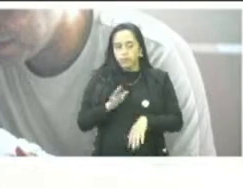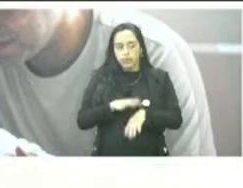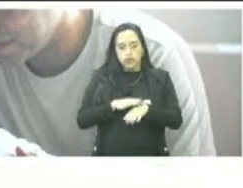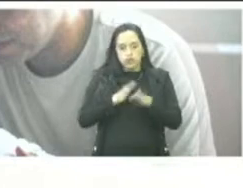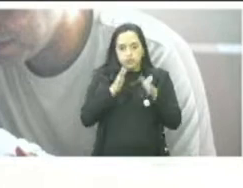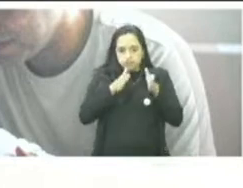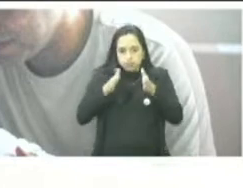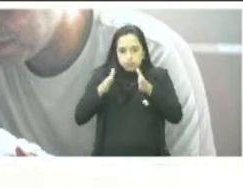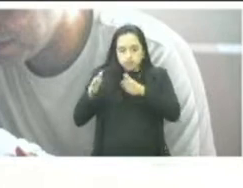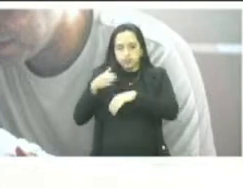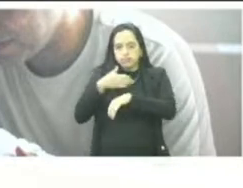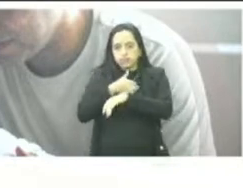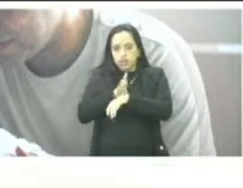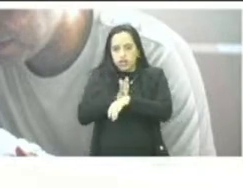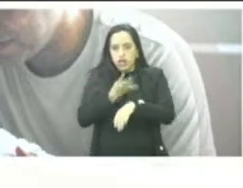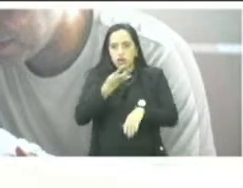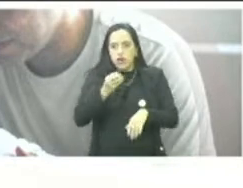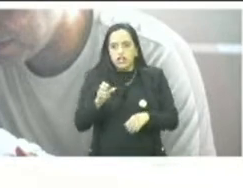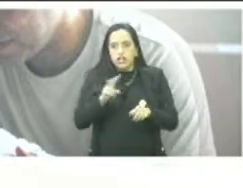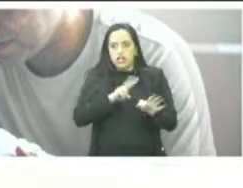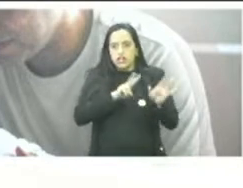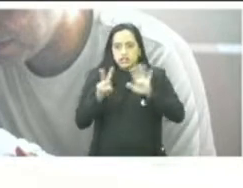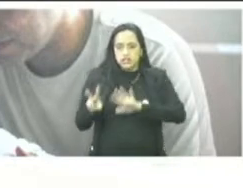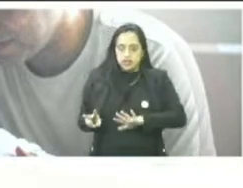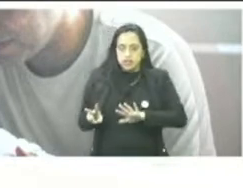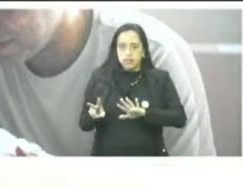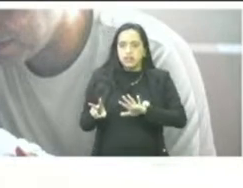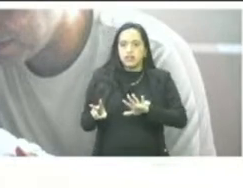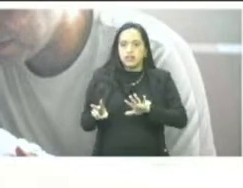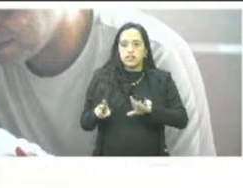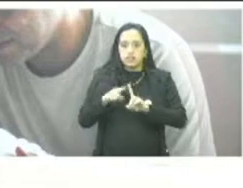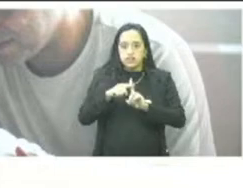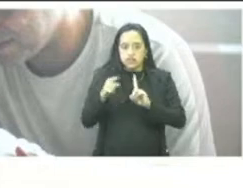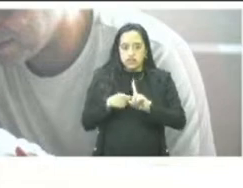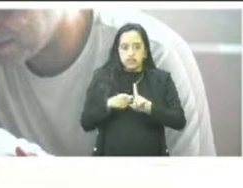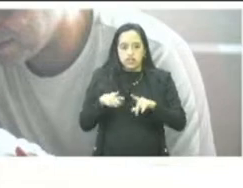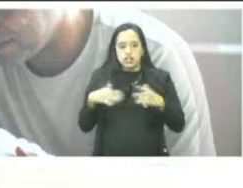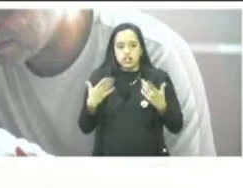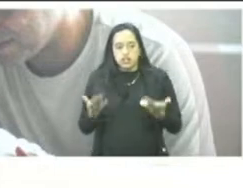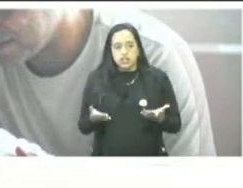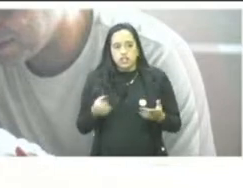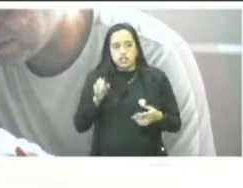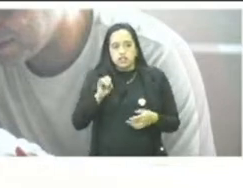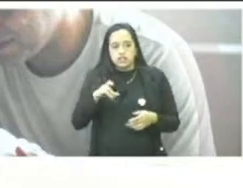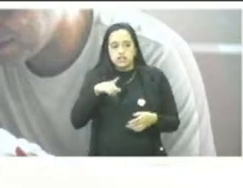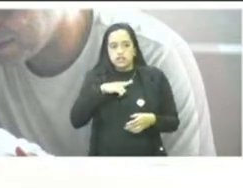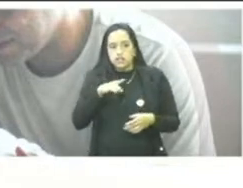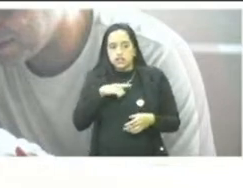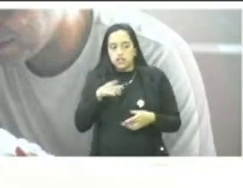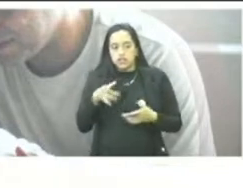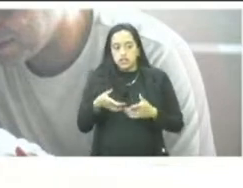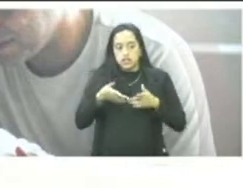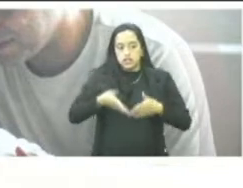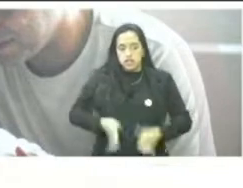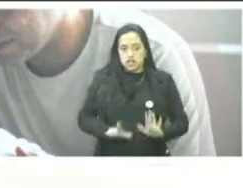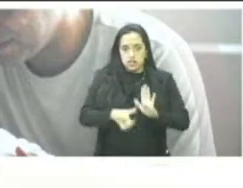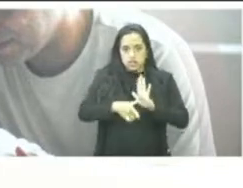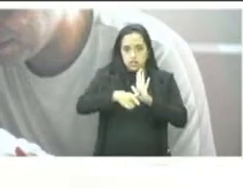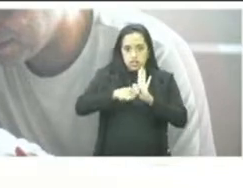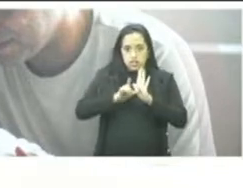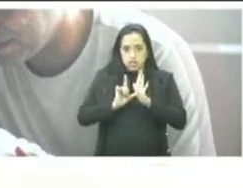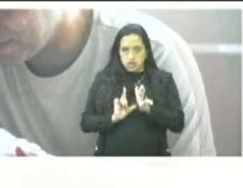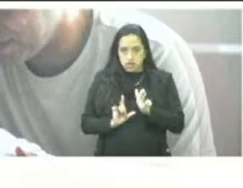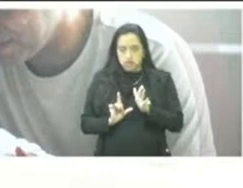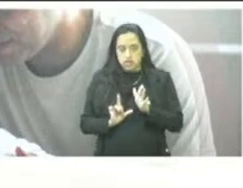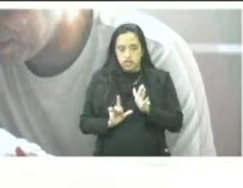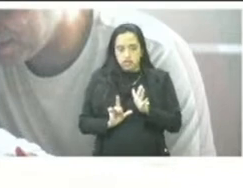cronológico, né, nas 40 semanas de gestação, né, então, quando existe essa situação, né, do nascimento, né, do